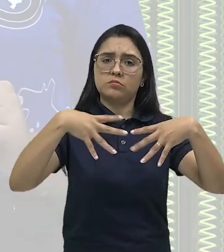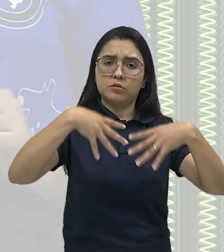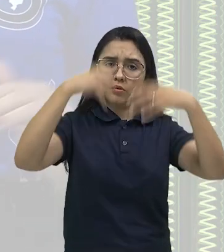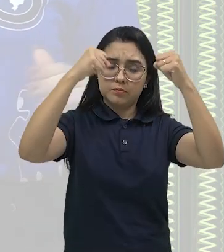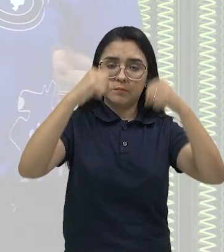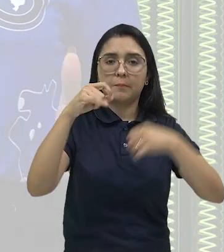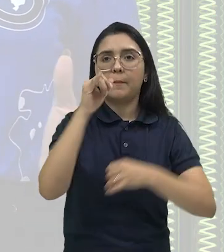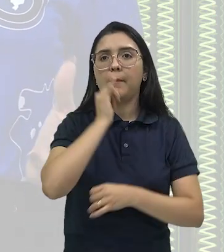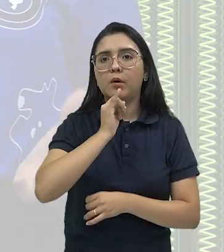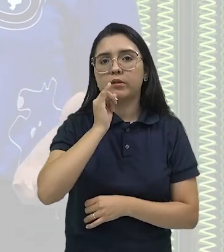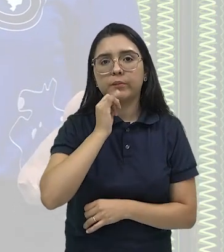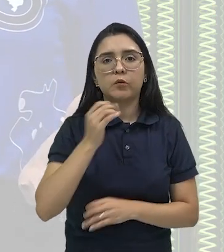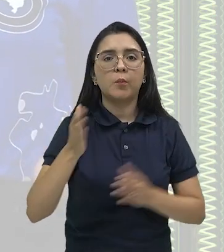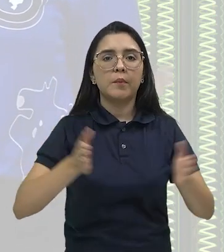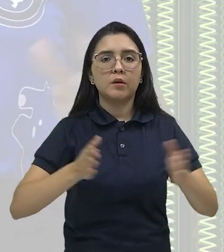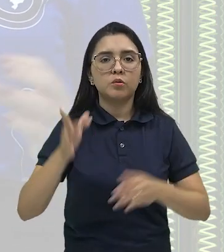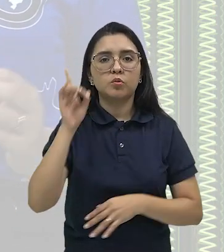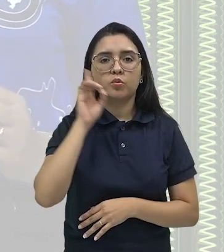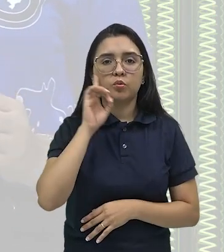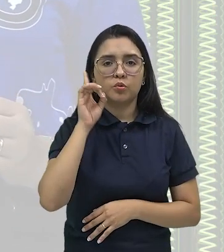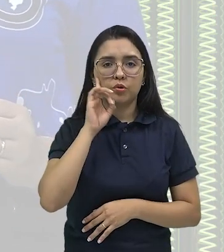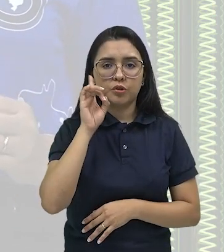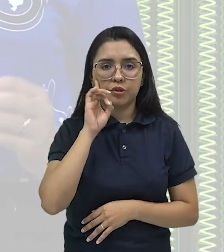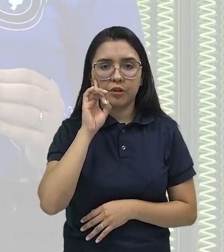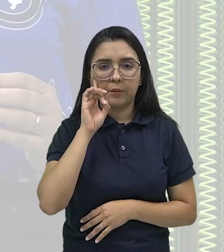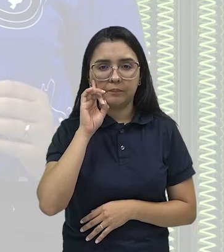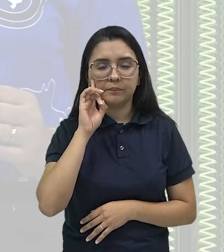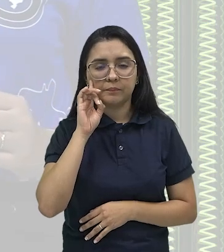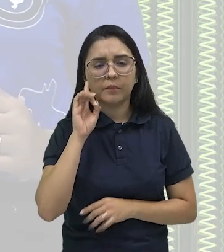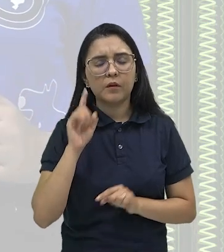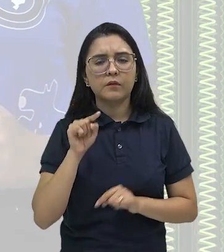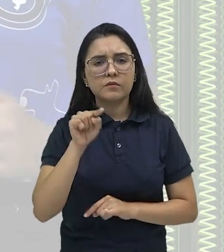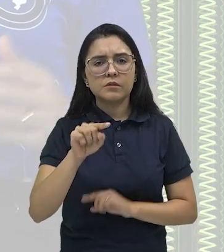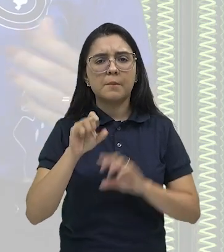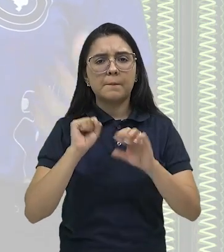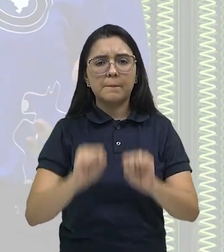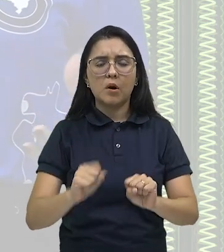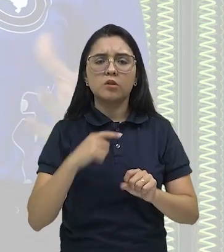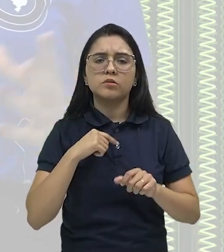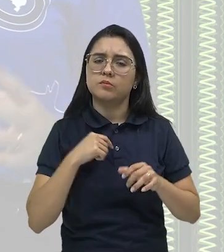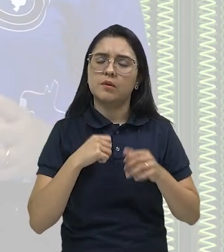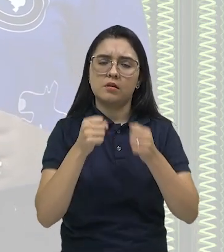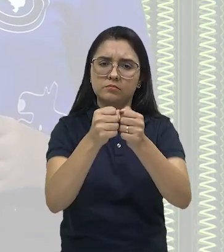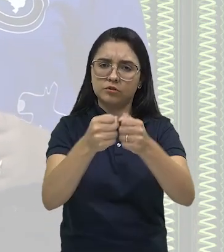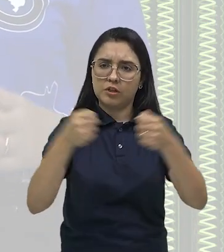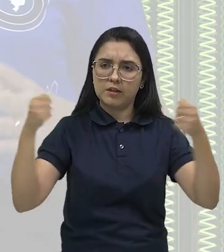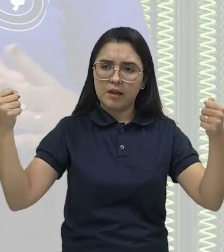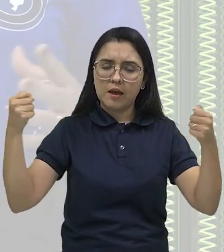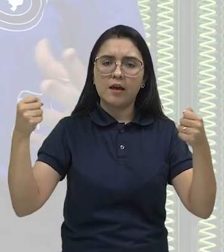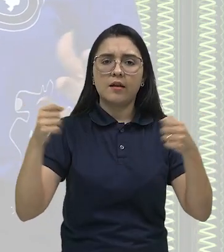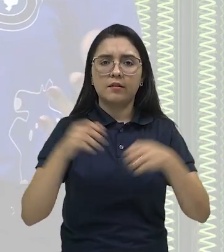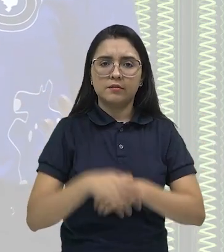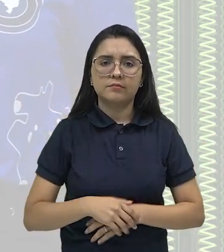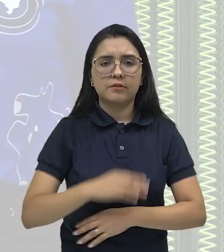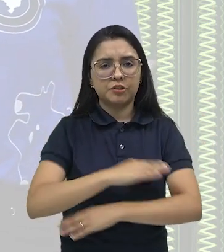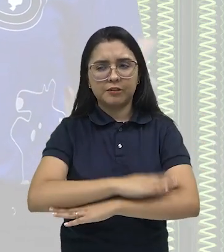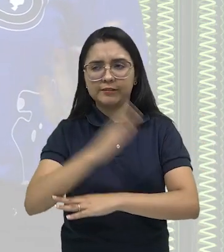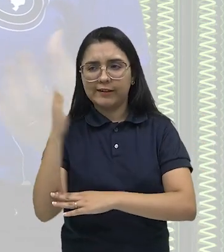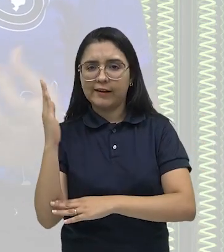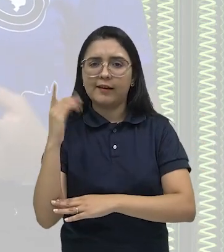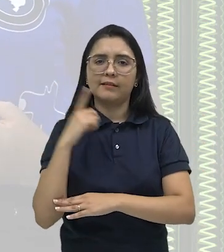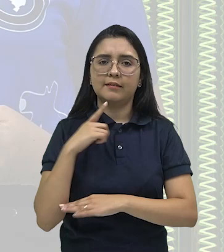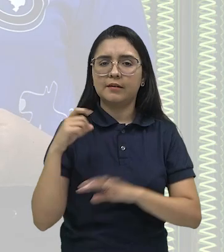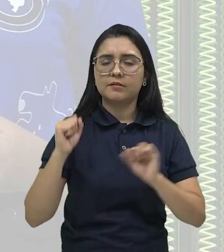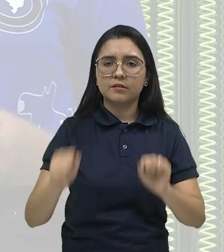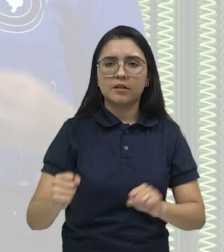Por exemplo, durante o dia, na sua casa, você pode abrir as janelas, você pode deixar esses ambientes